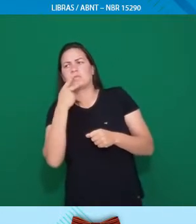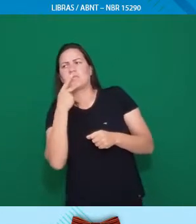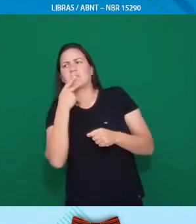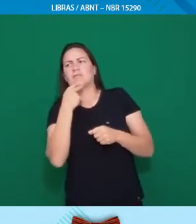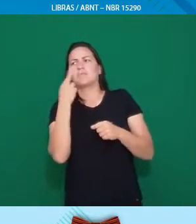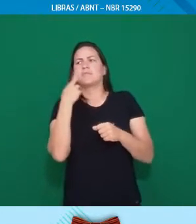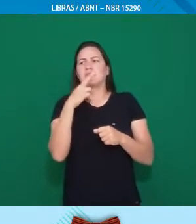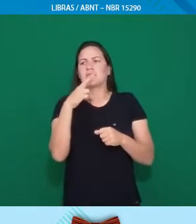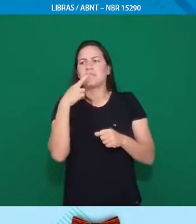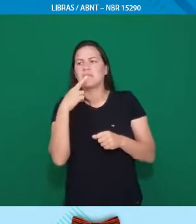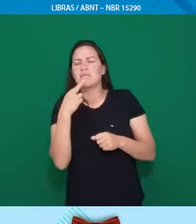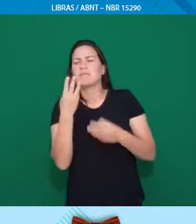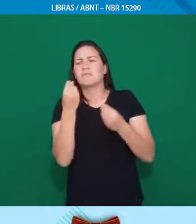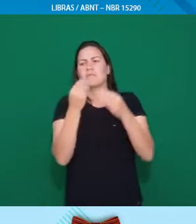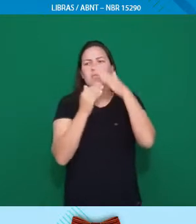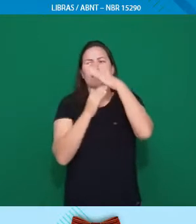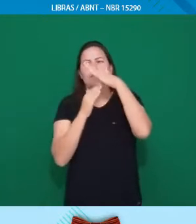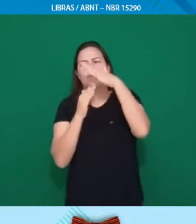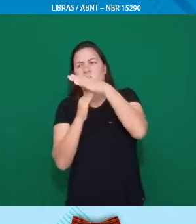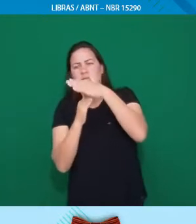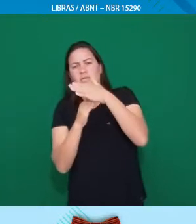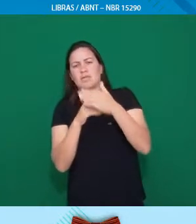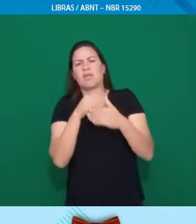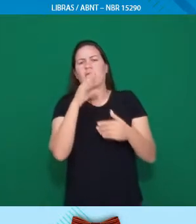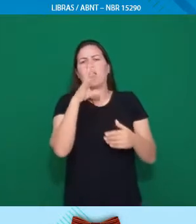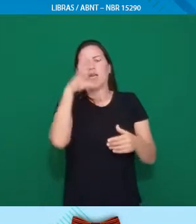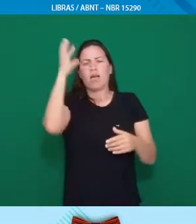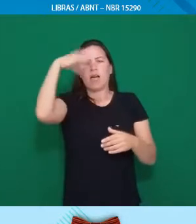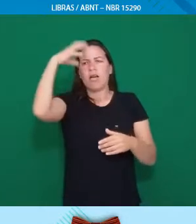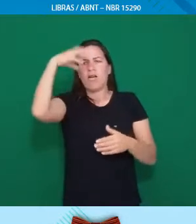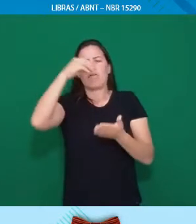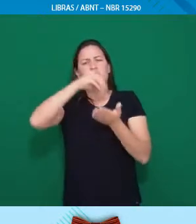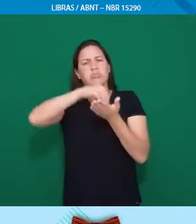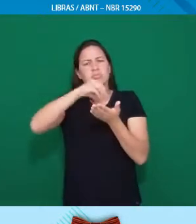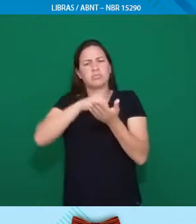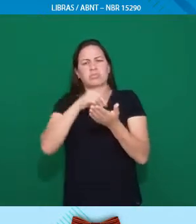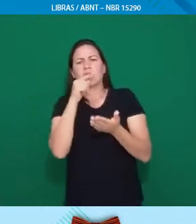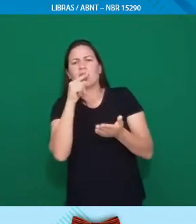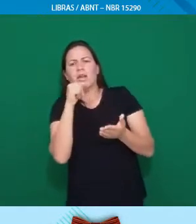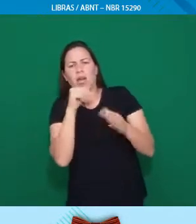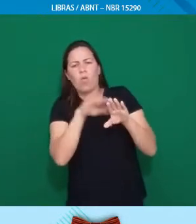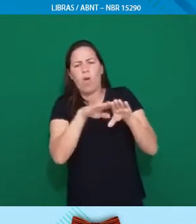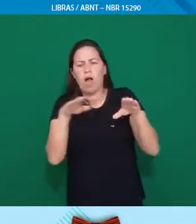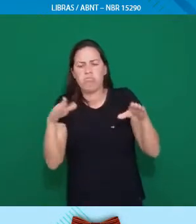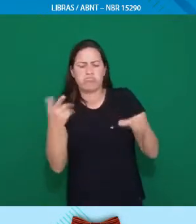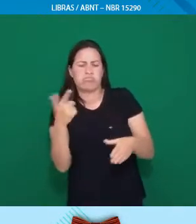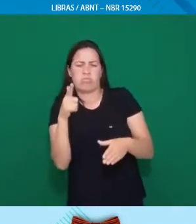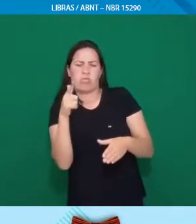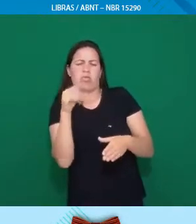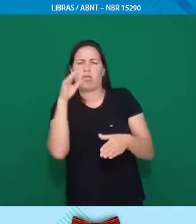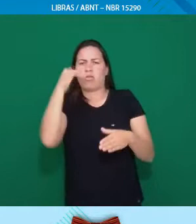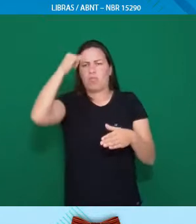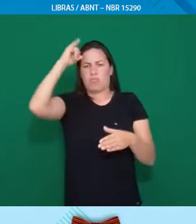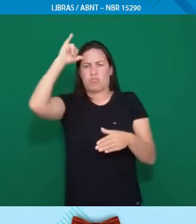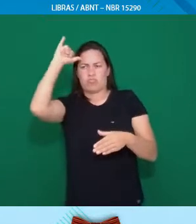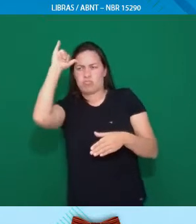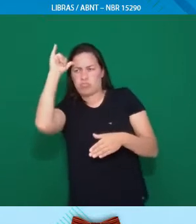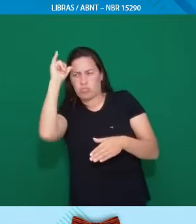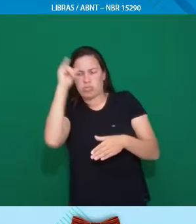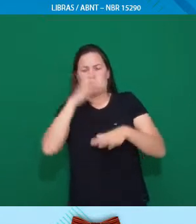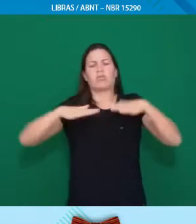tem muita reclamação já dele de de da seca aí que está ocorrendo aí de bebedouros de água para os animais